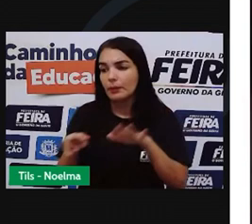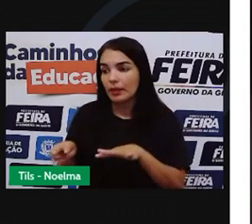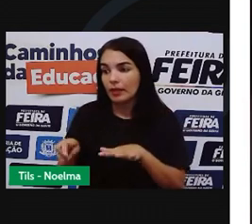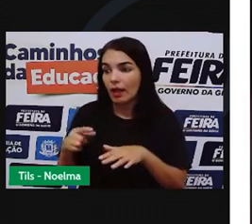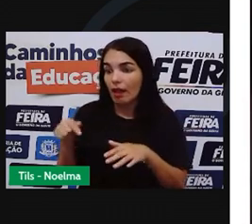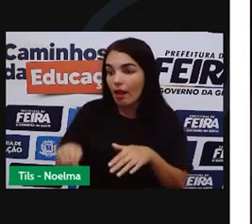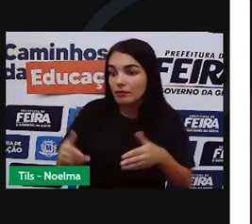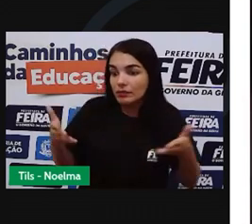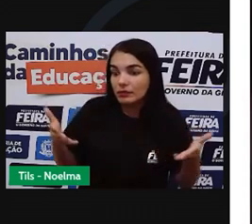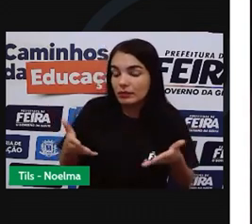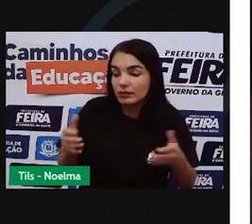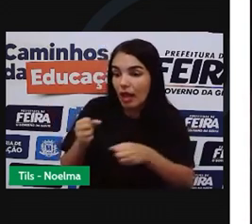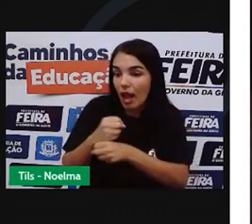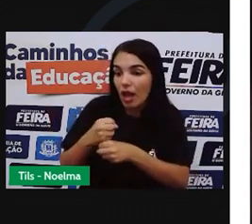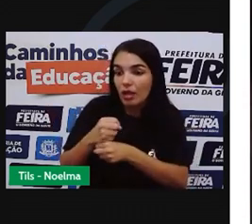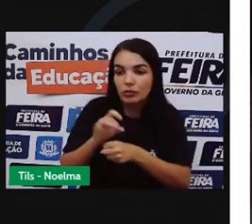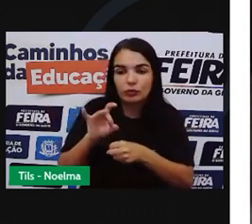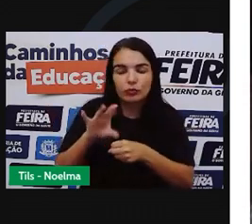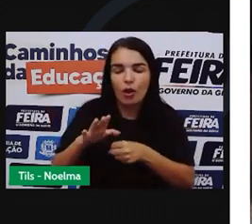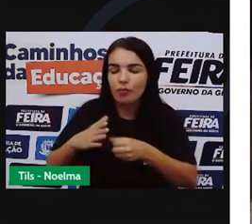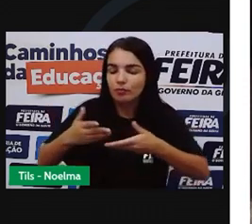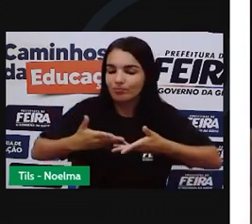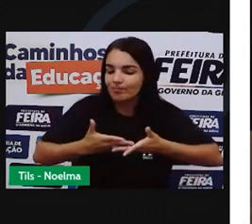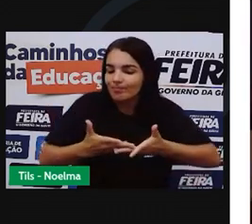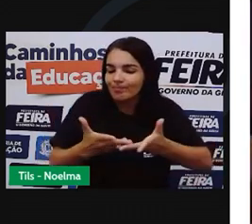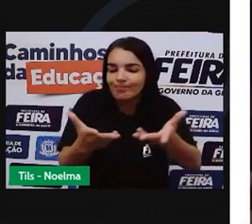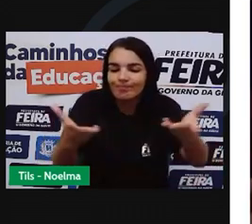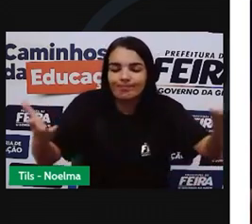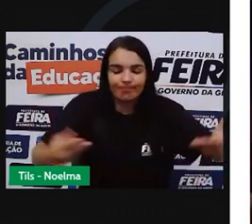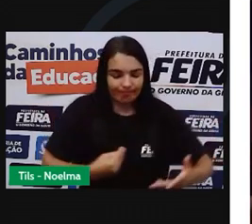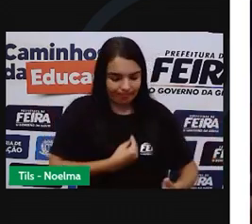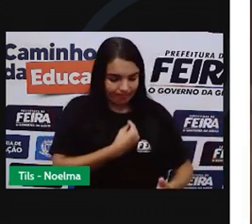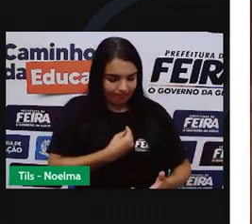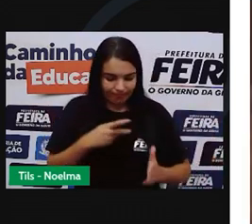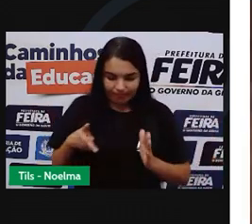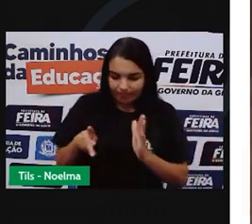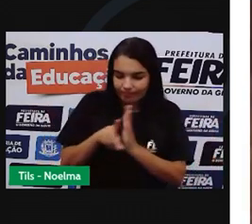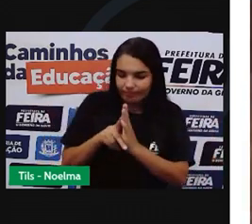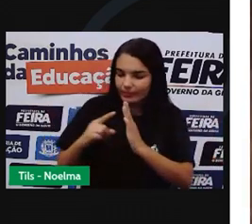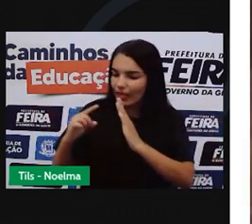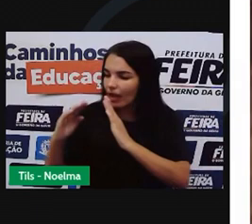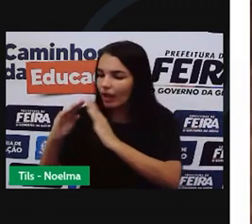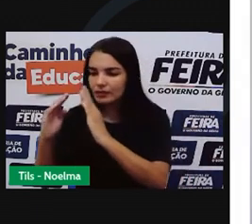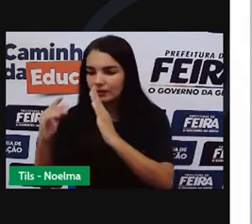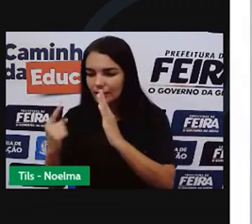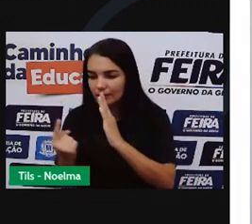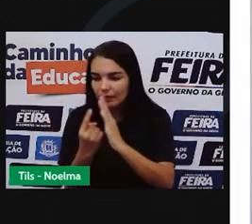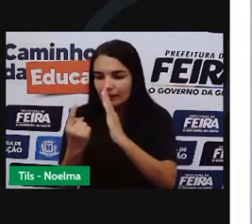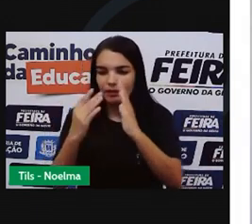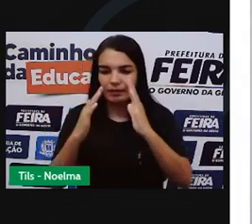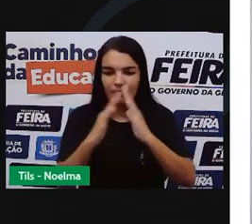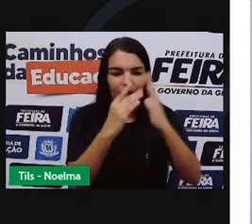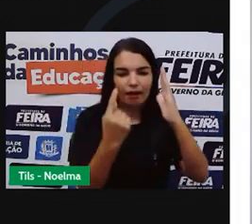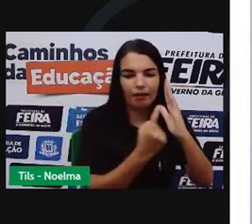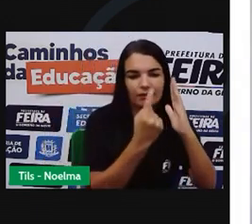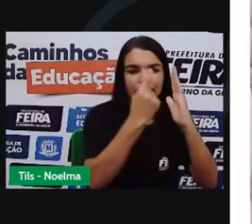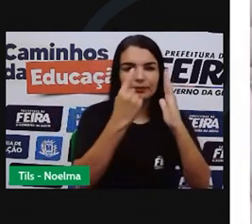centro, o palco de nossas vidas. Casa, casa, casa.